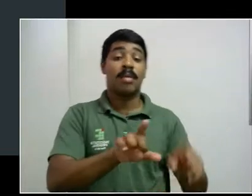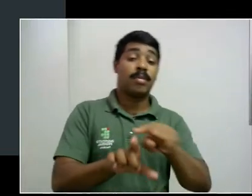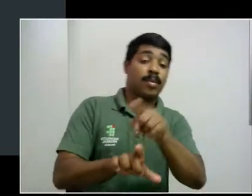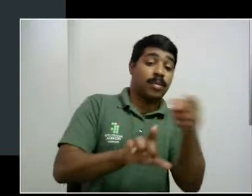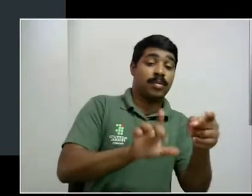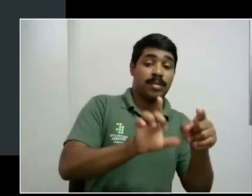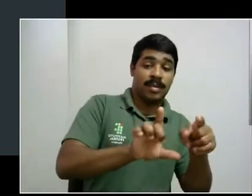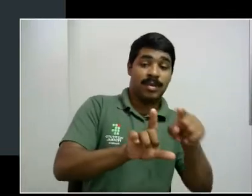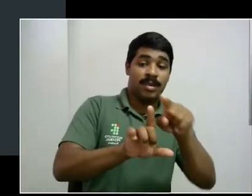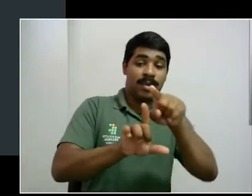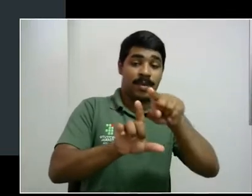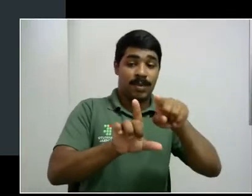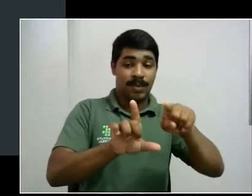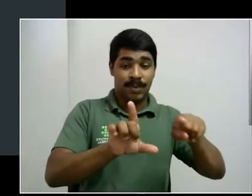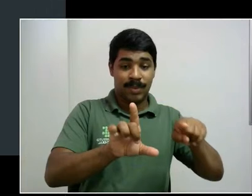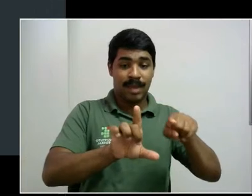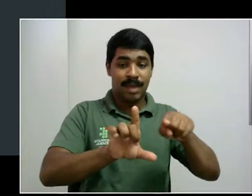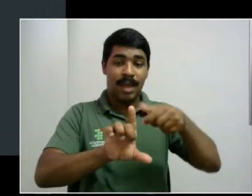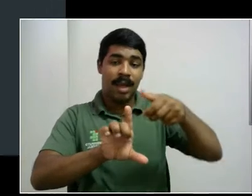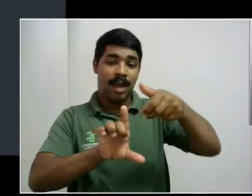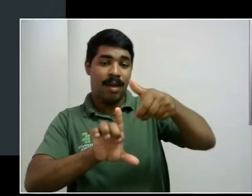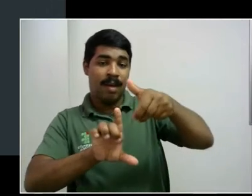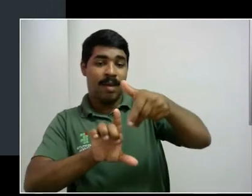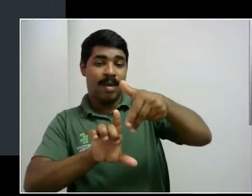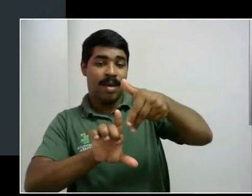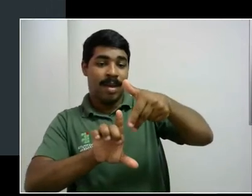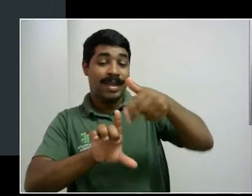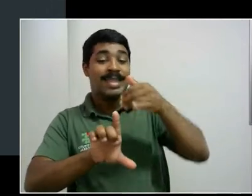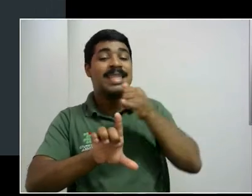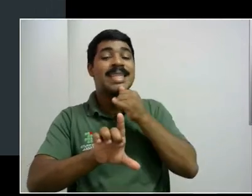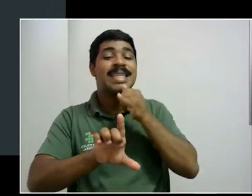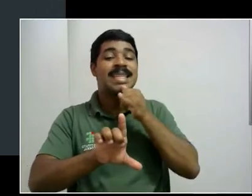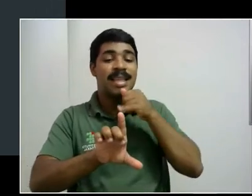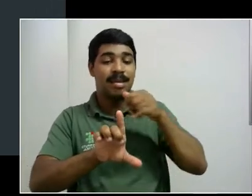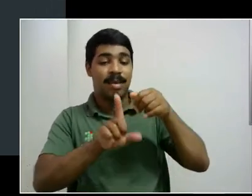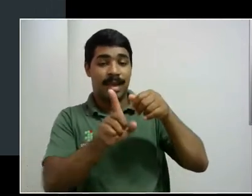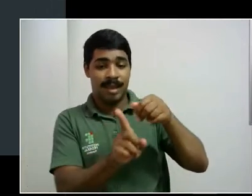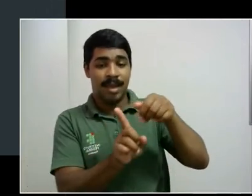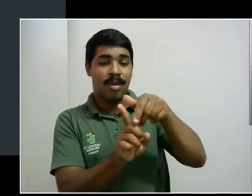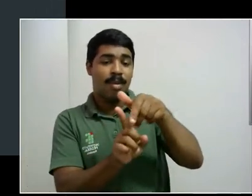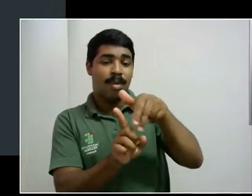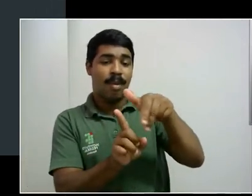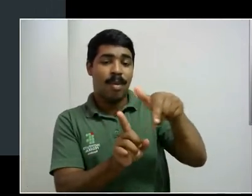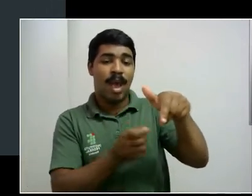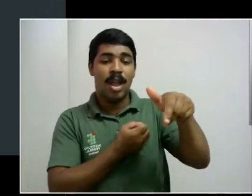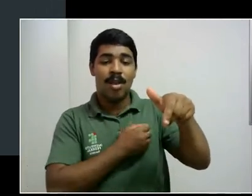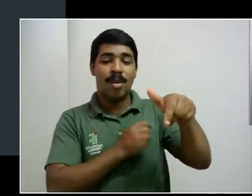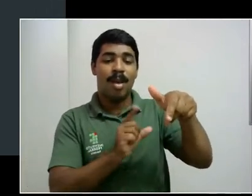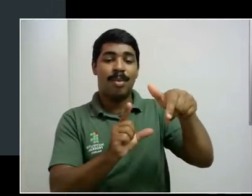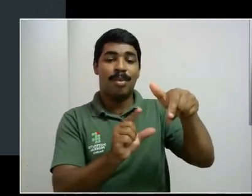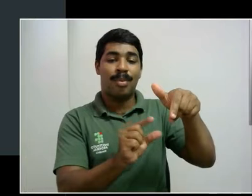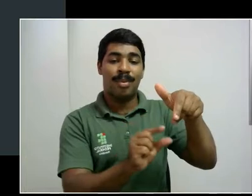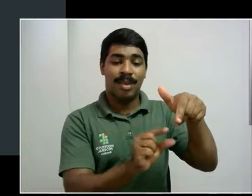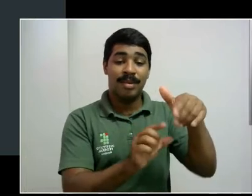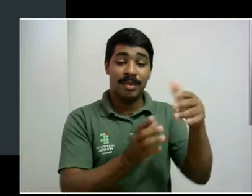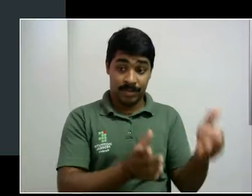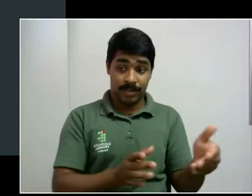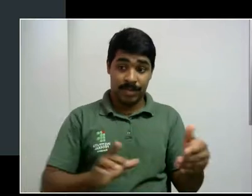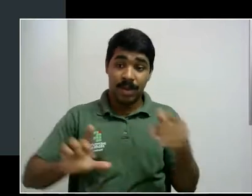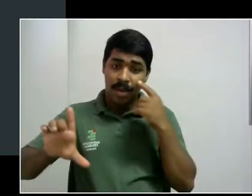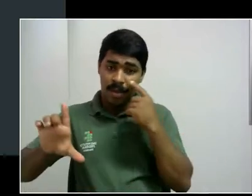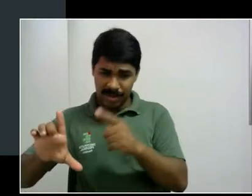outra, conforme eu vou andando para frente, a função está caindo, né? Ela vai cada vez mais para baixo. Tá? Então é isso que quer dizer, uma função